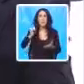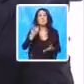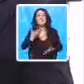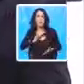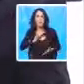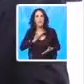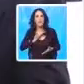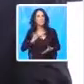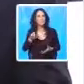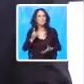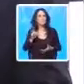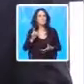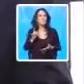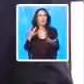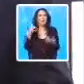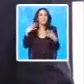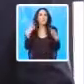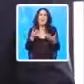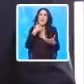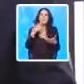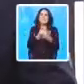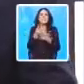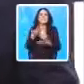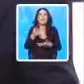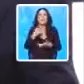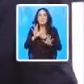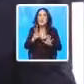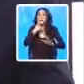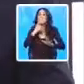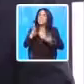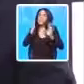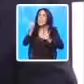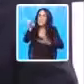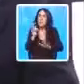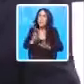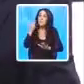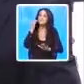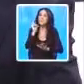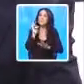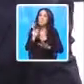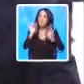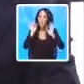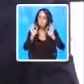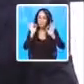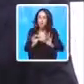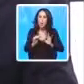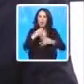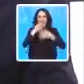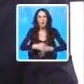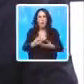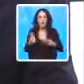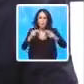PSD não haverá nenhuma aventura de renegociação da dívida sem tentar primeiro restabelecer a